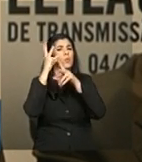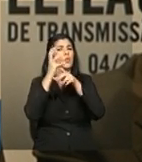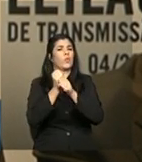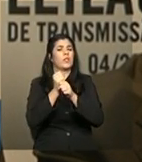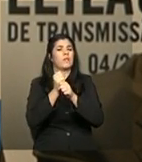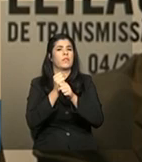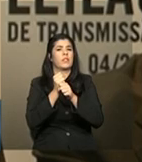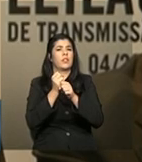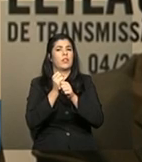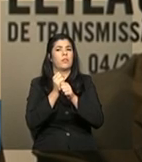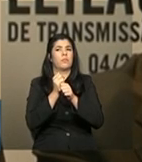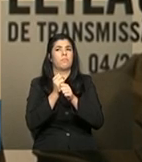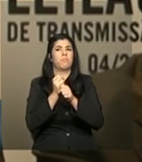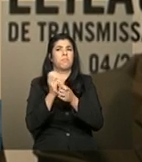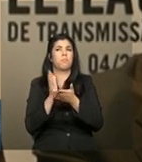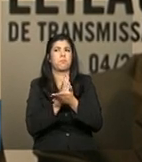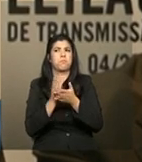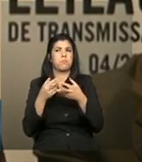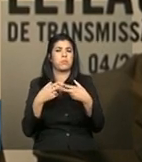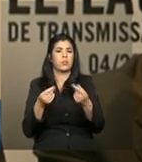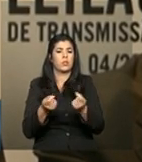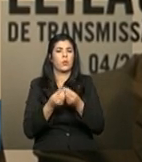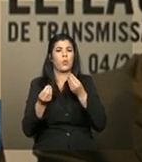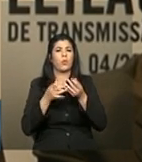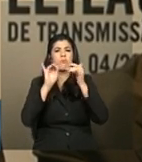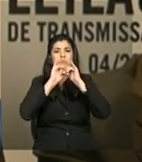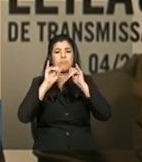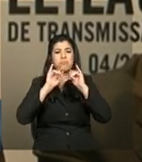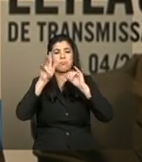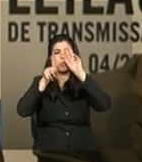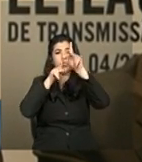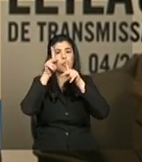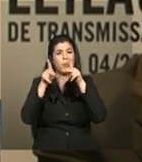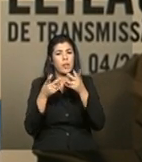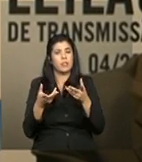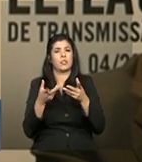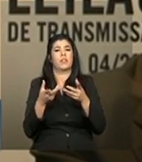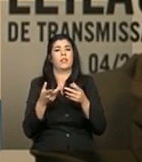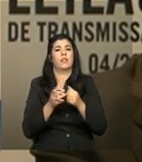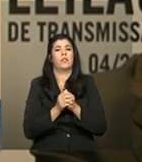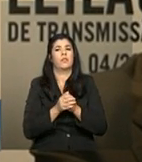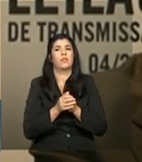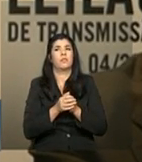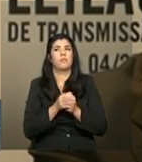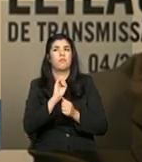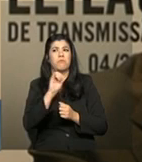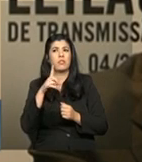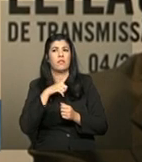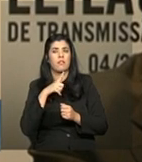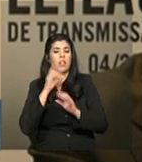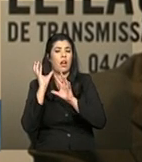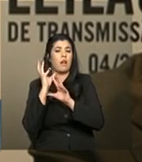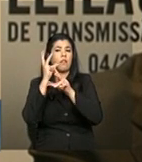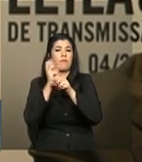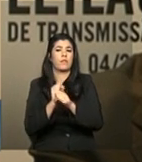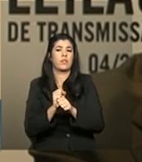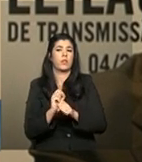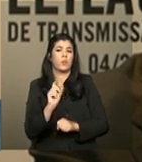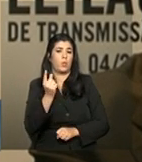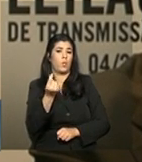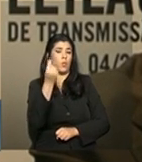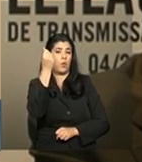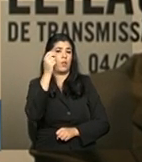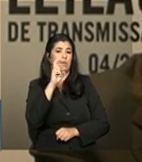investidor? É um momento que, inclusive, vocês estão vendo isso para a questão de geração. Eu queria saber se vai ser revisado para cima, se